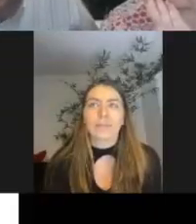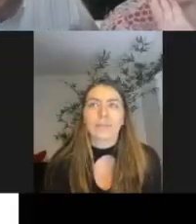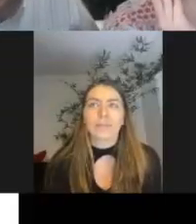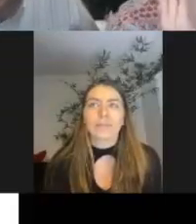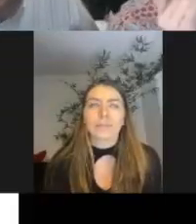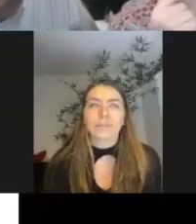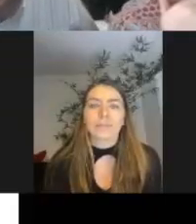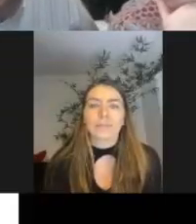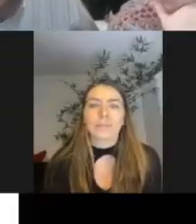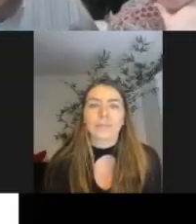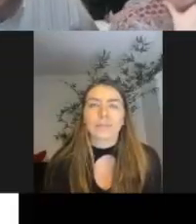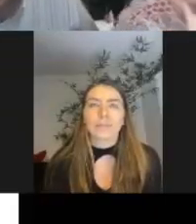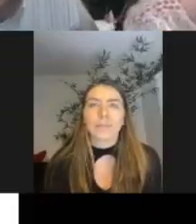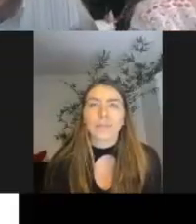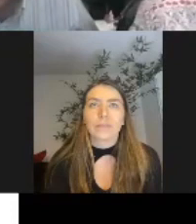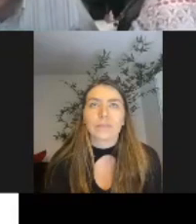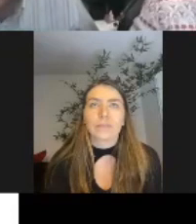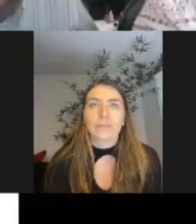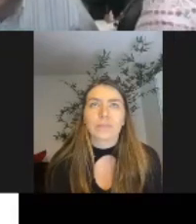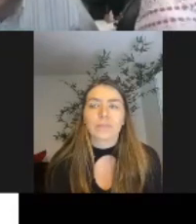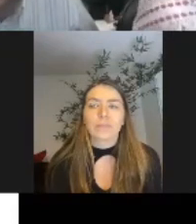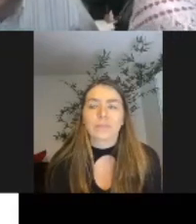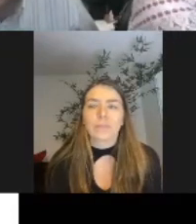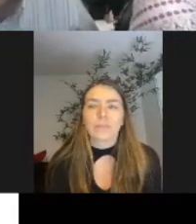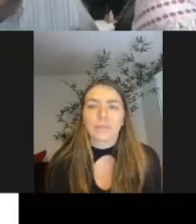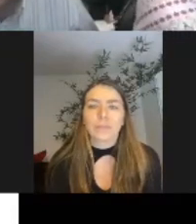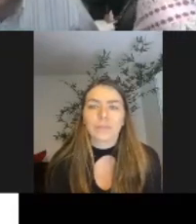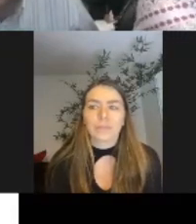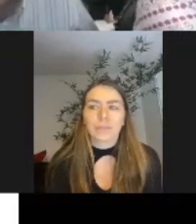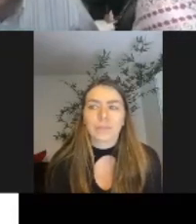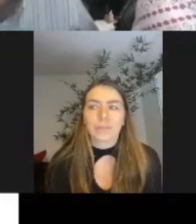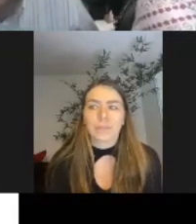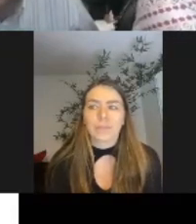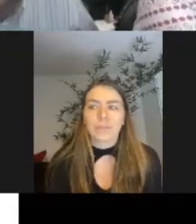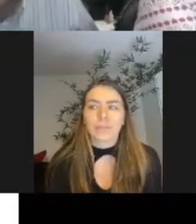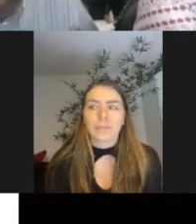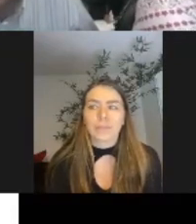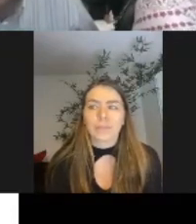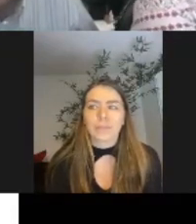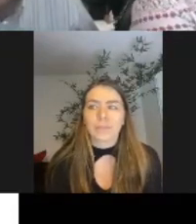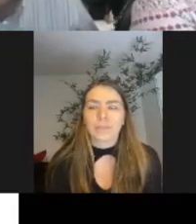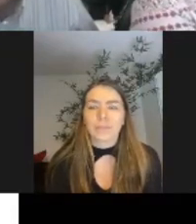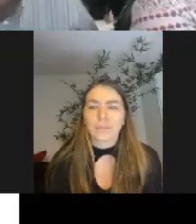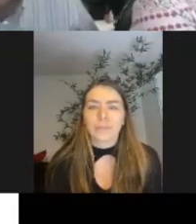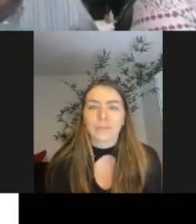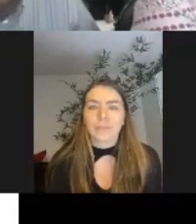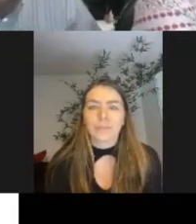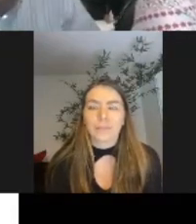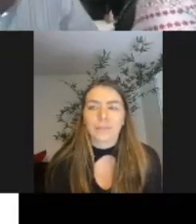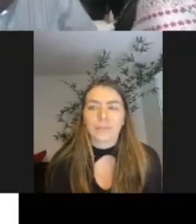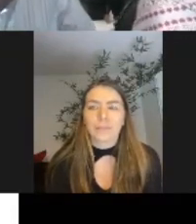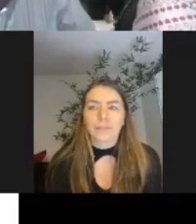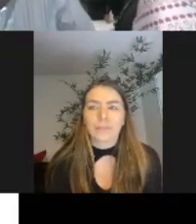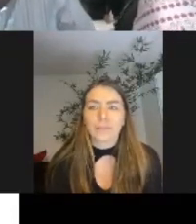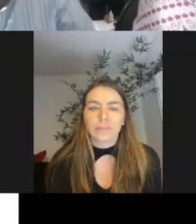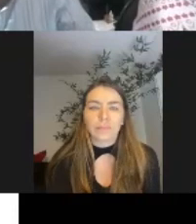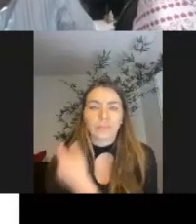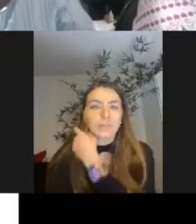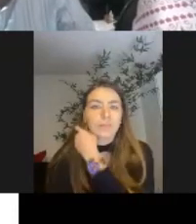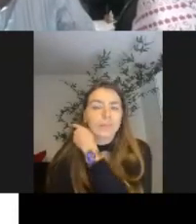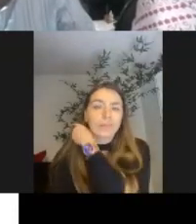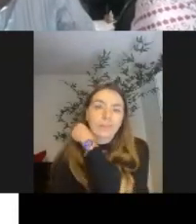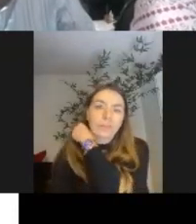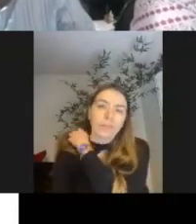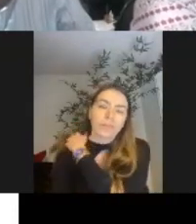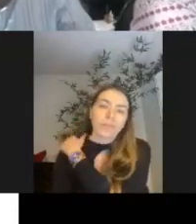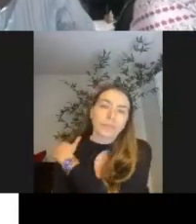coisas que no fundo, realmente são coisas que a gente gosta, que a gente se identifica. Só que, evidentemente,